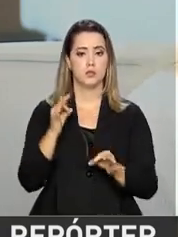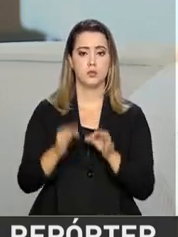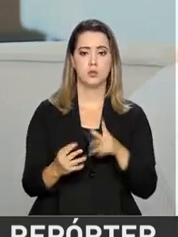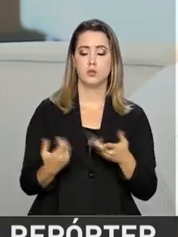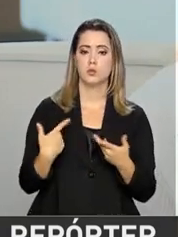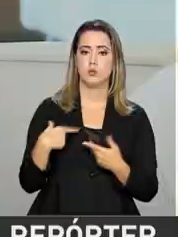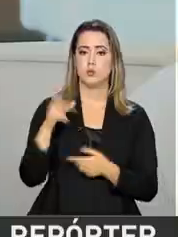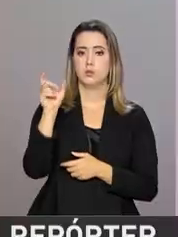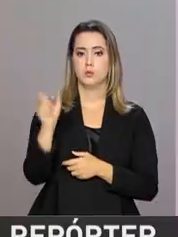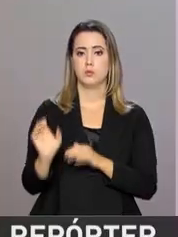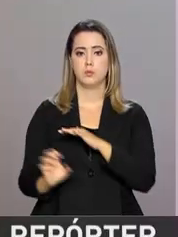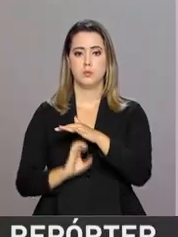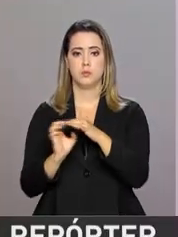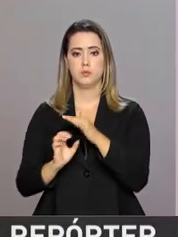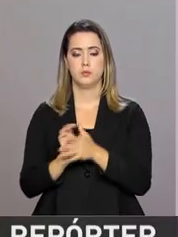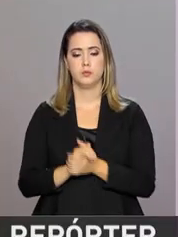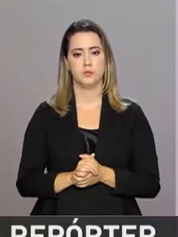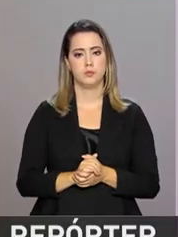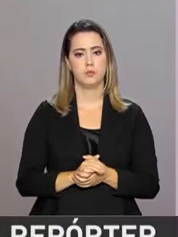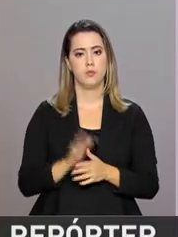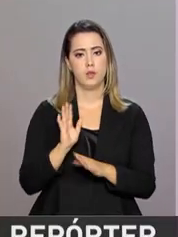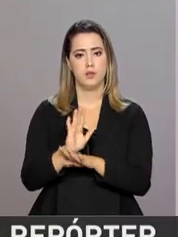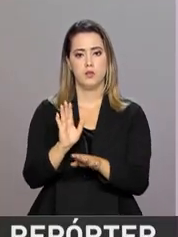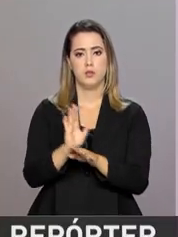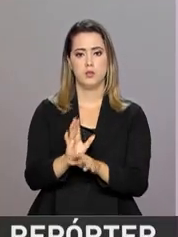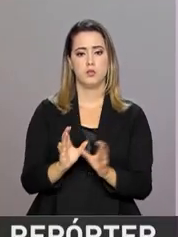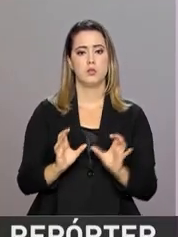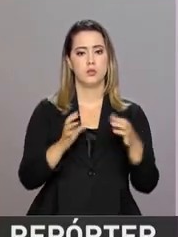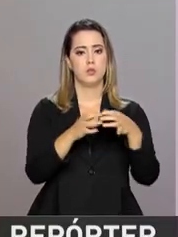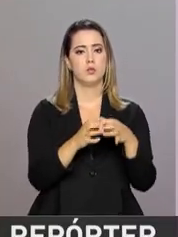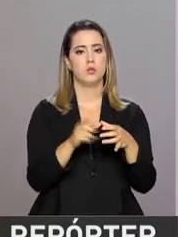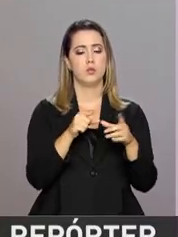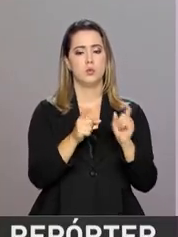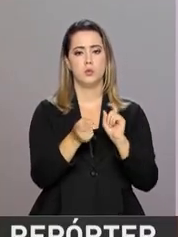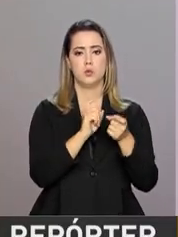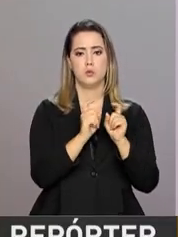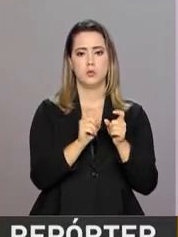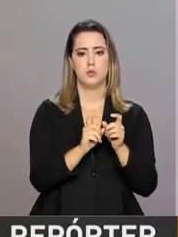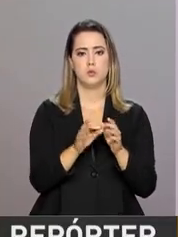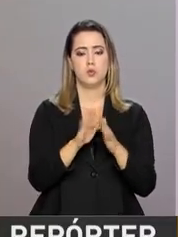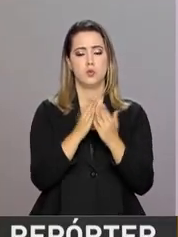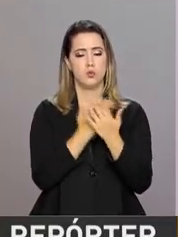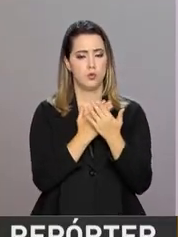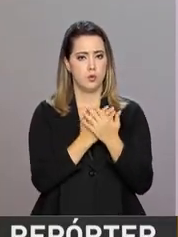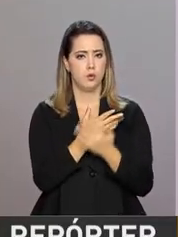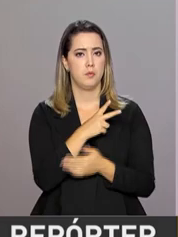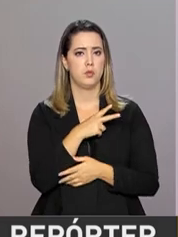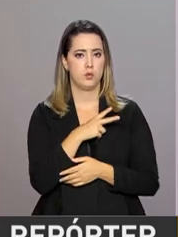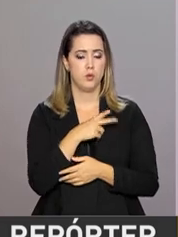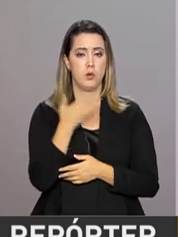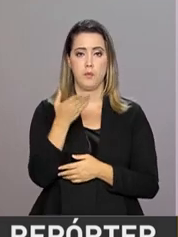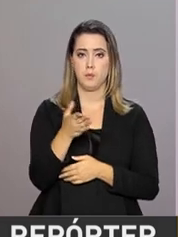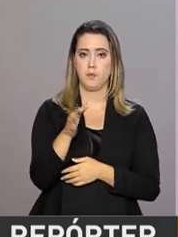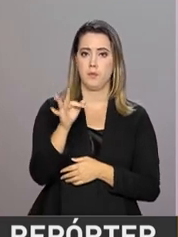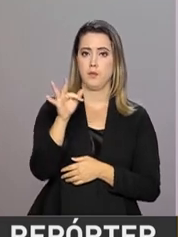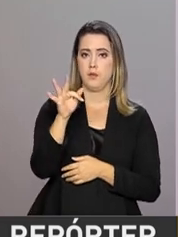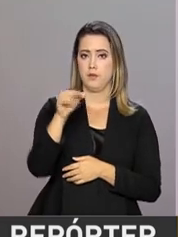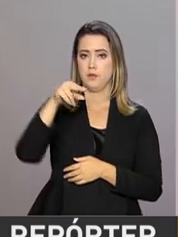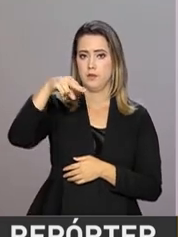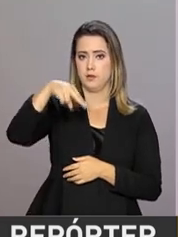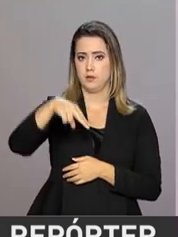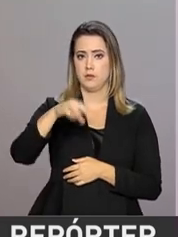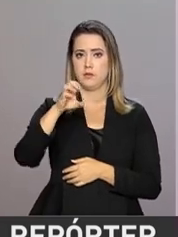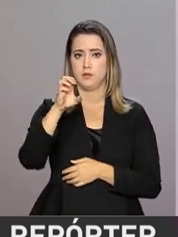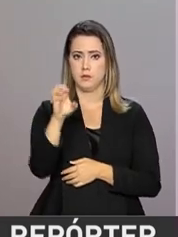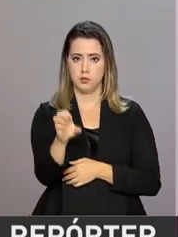o empregador. Para ajudar os gestores das escolas particulares a compreenderem a nova legislação, a Federação Nacional